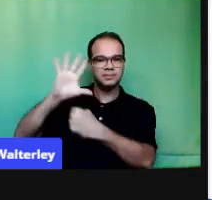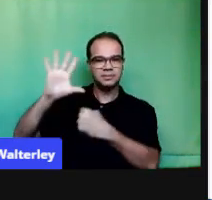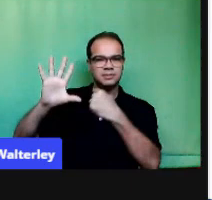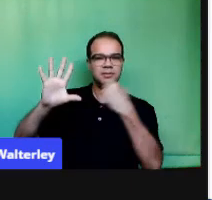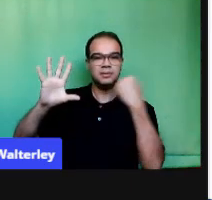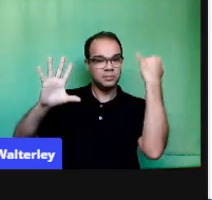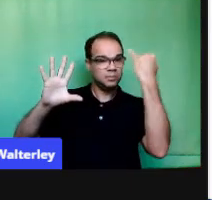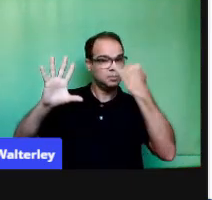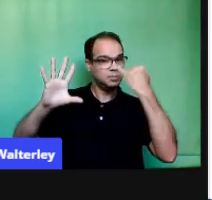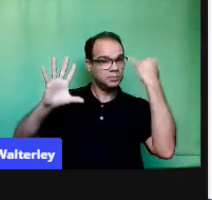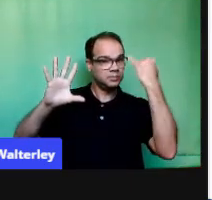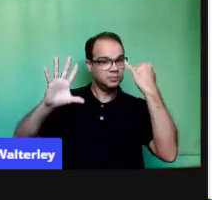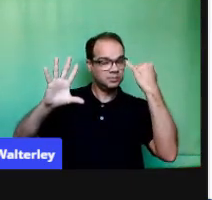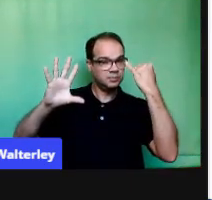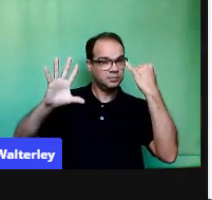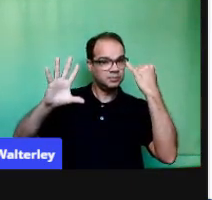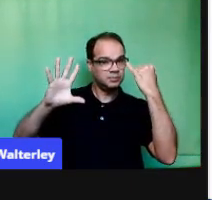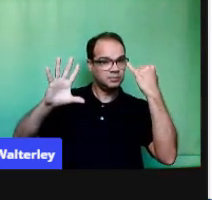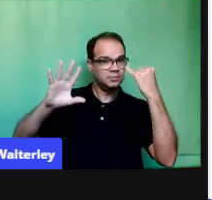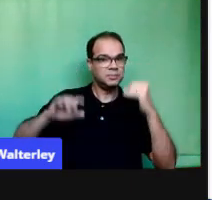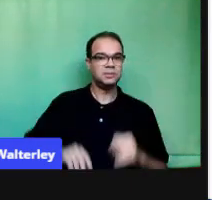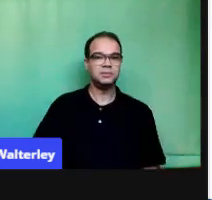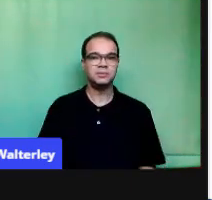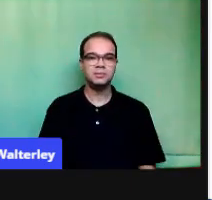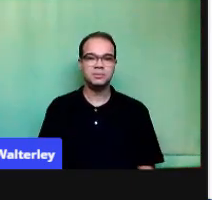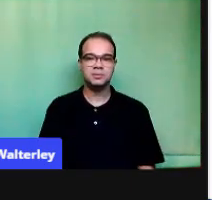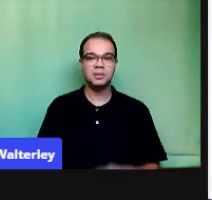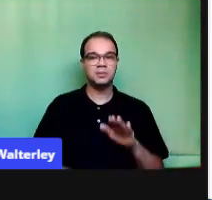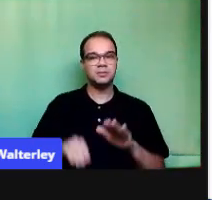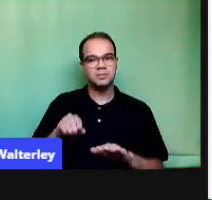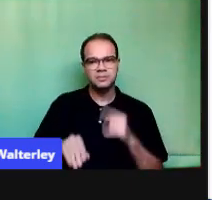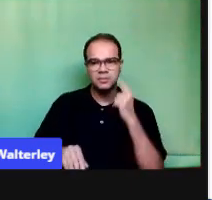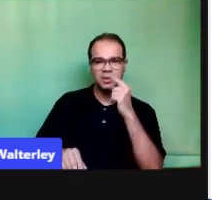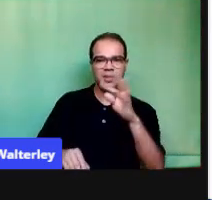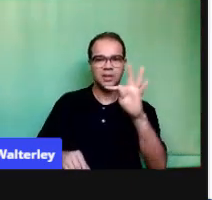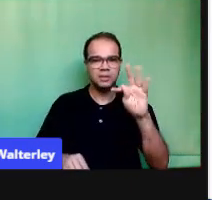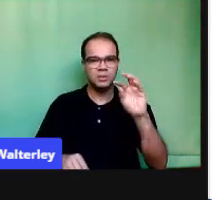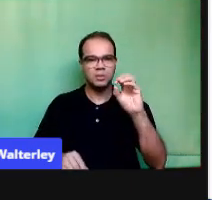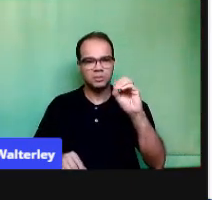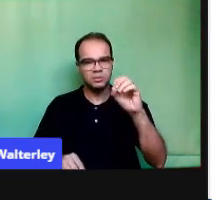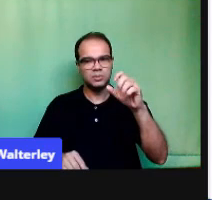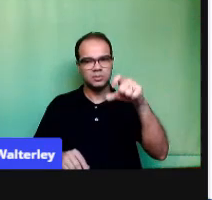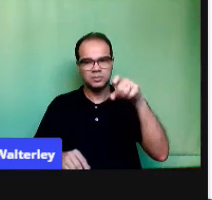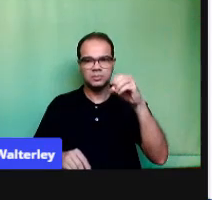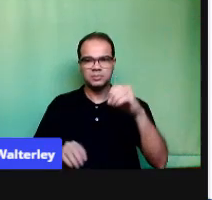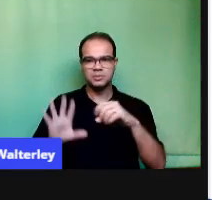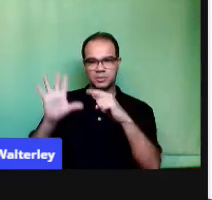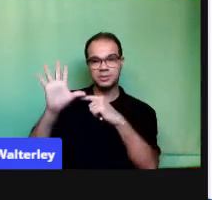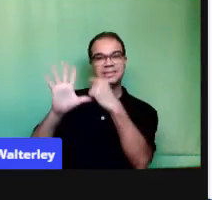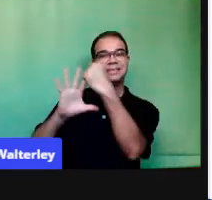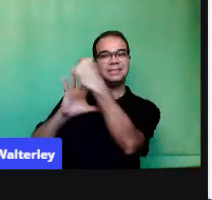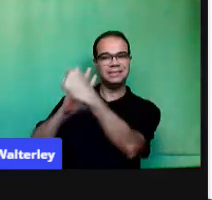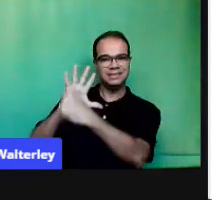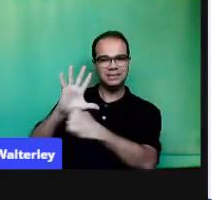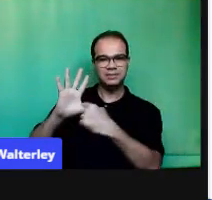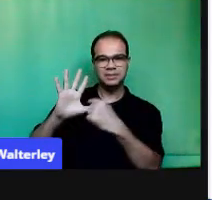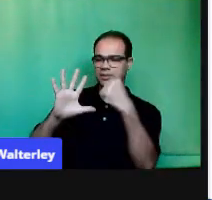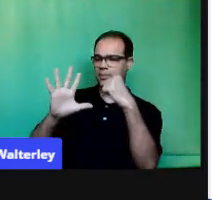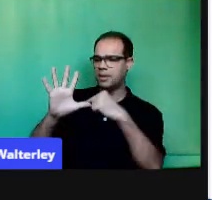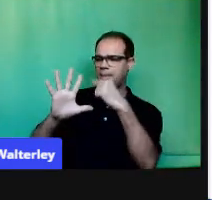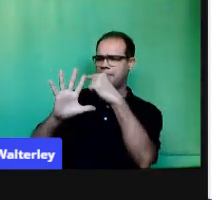maior contato. Então, a gente pode citar, por exemplo, né, a toxoplasmose, a leishmaniose, a raiva, a